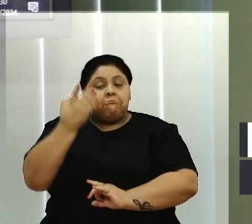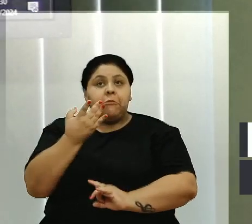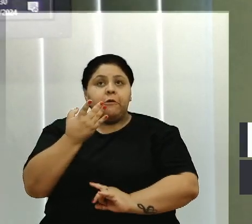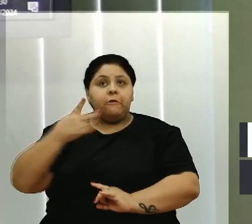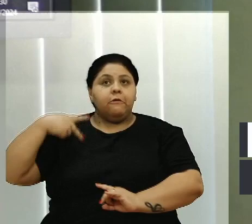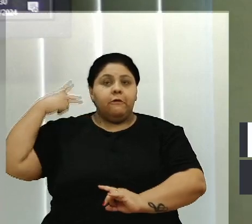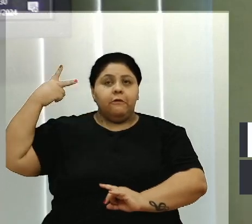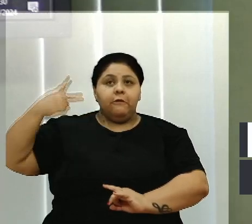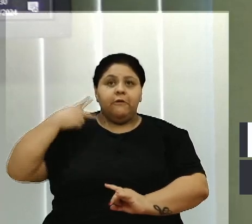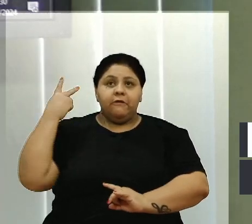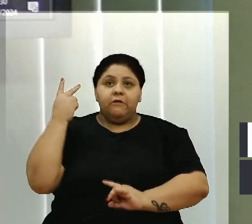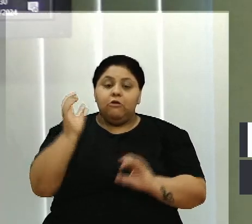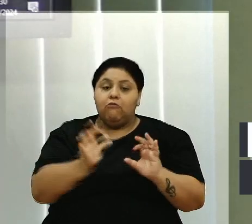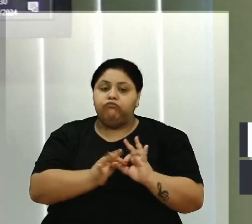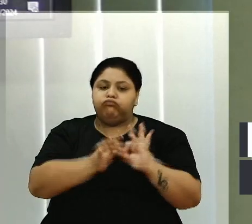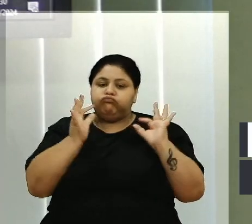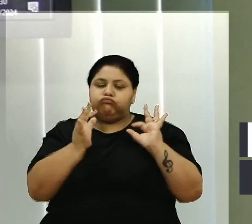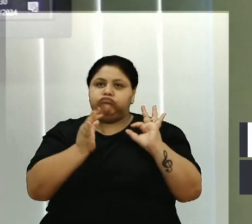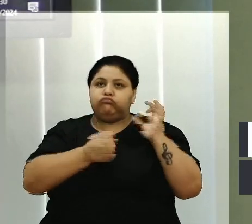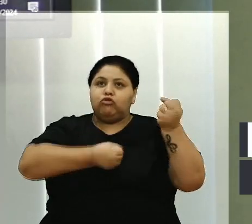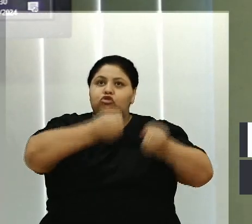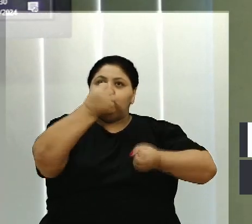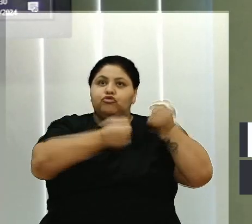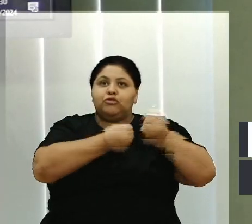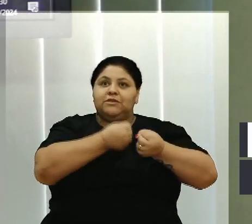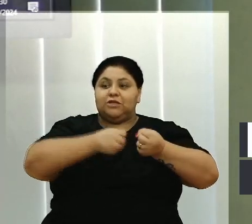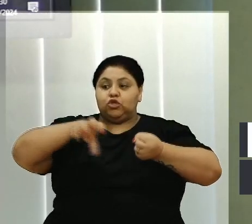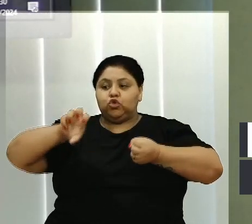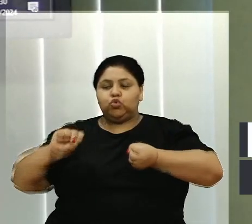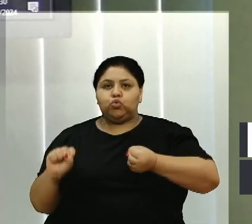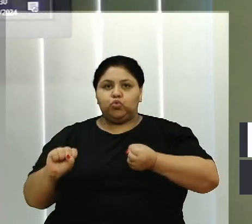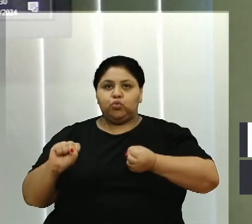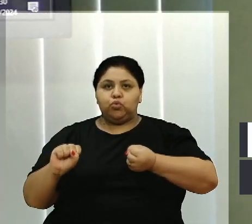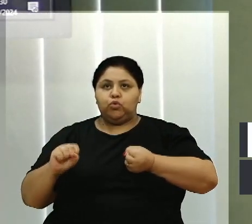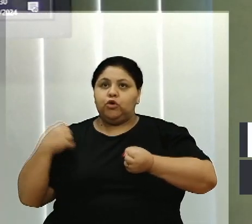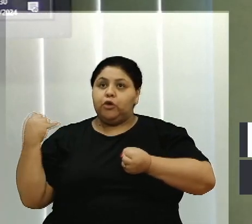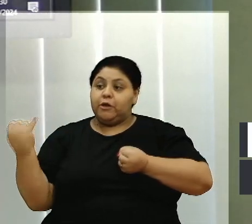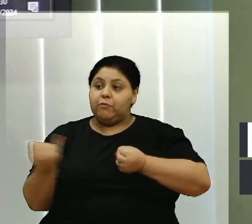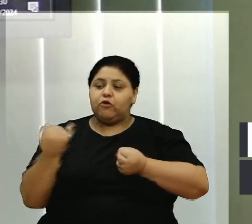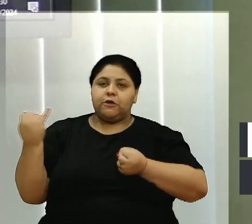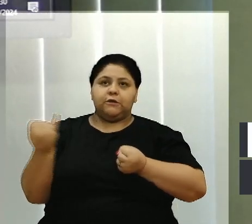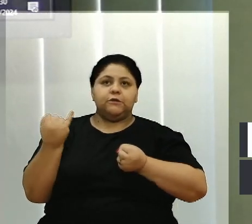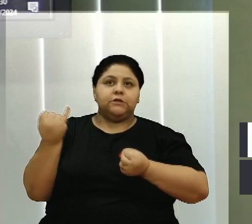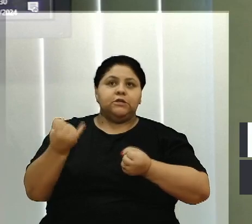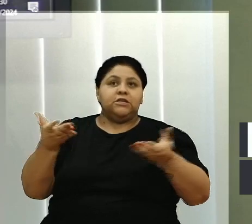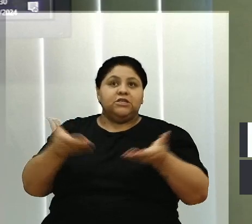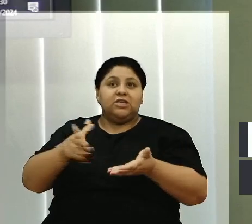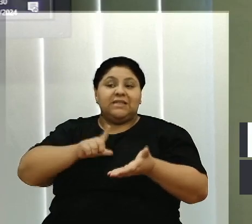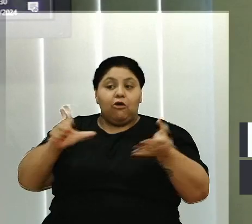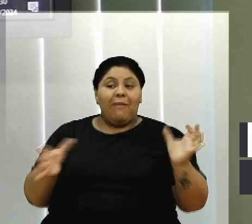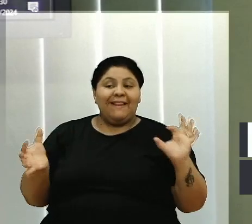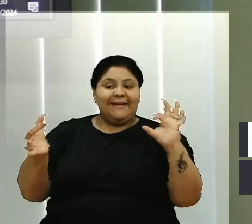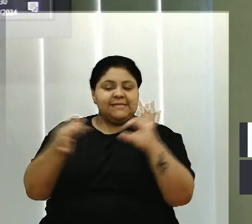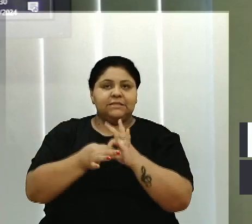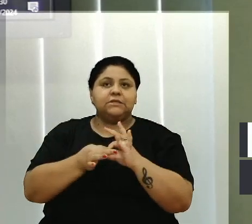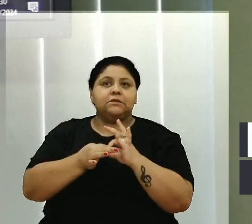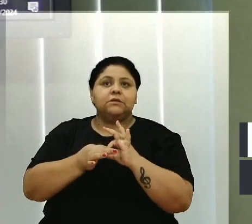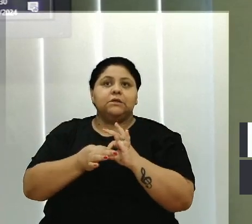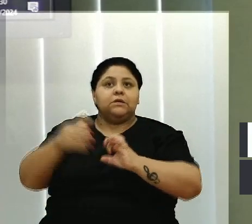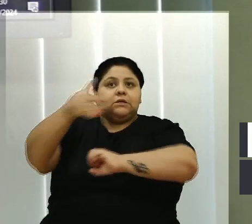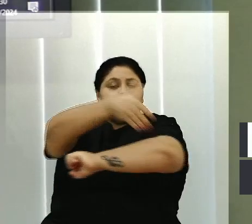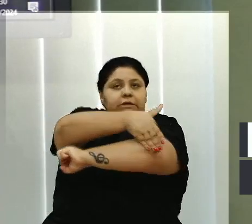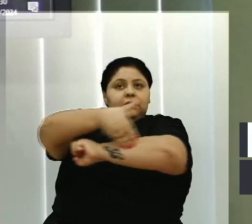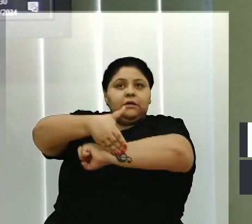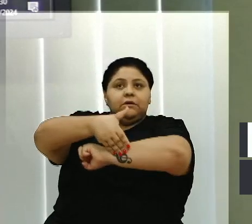Gladys, afogar o trânsito da Zona Sul, da região Sul, tão importante, que já tem uma ligação pela